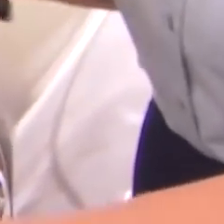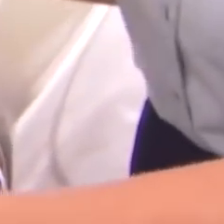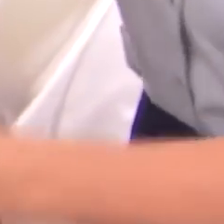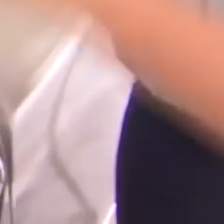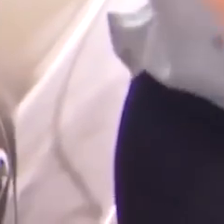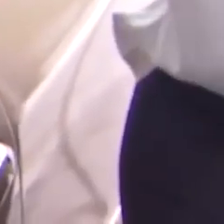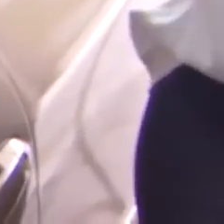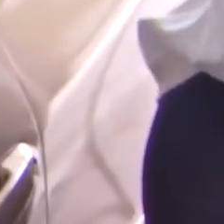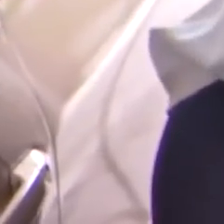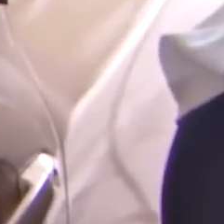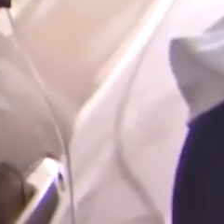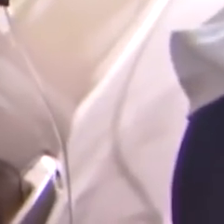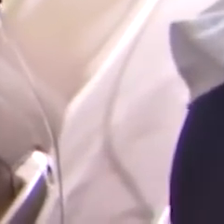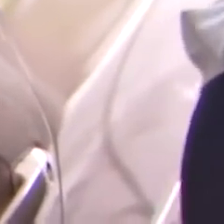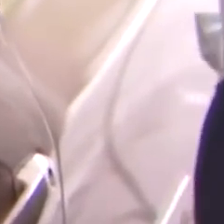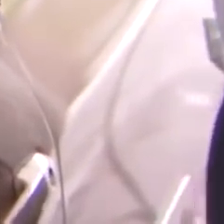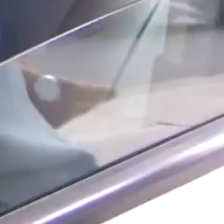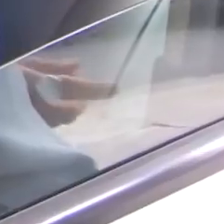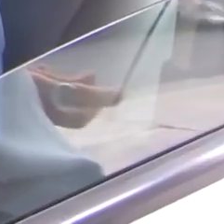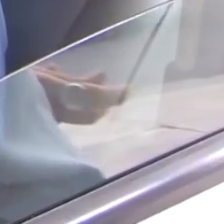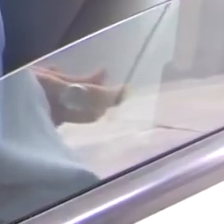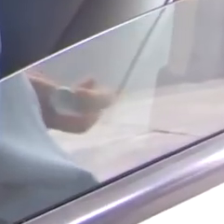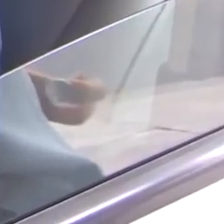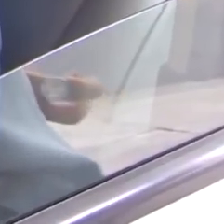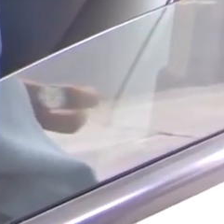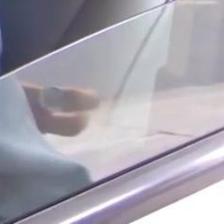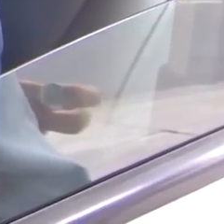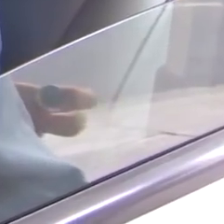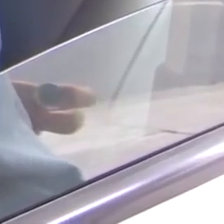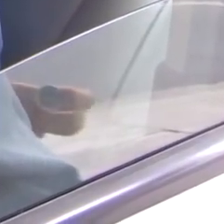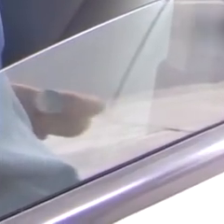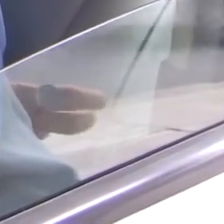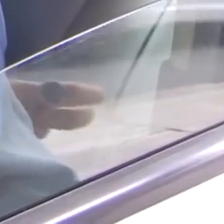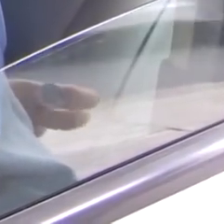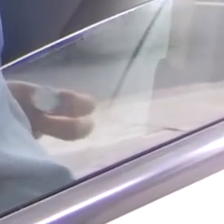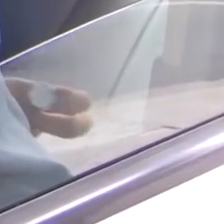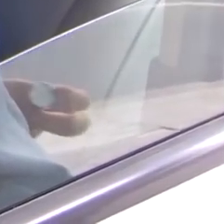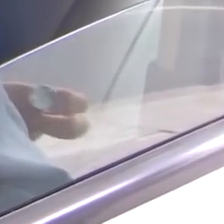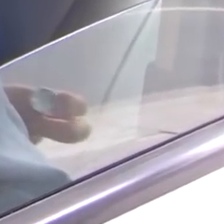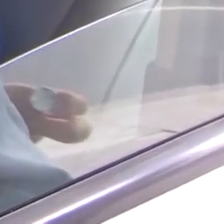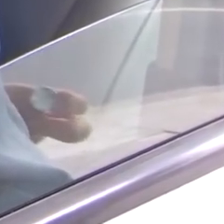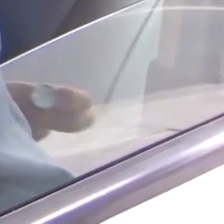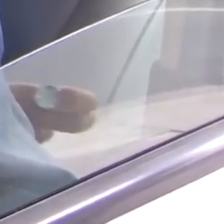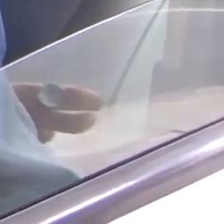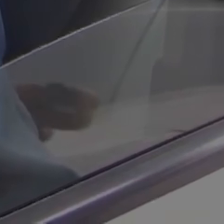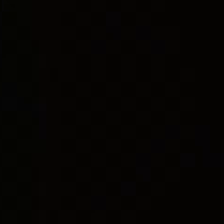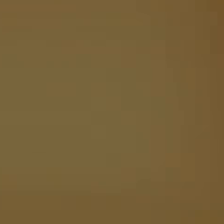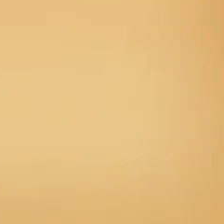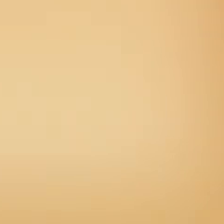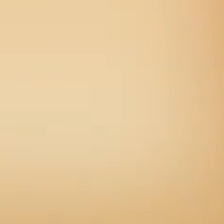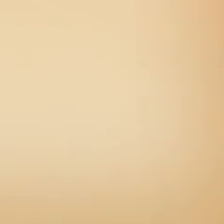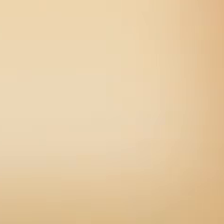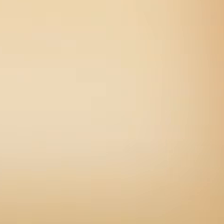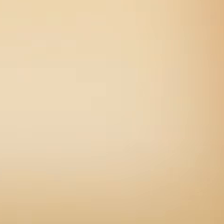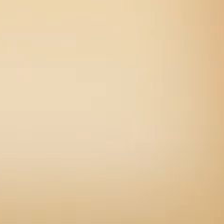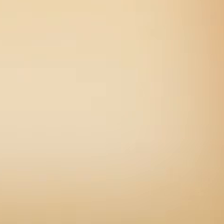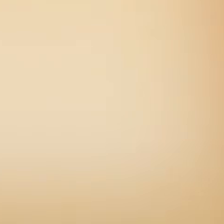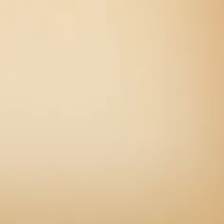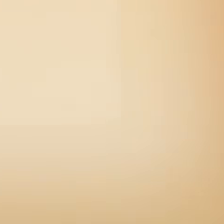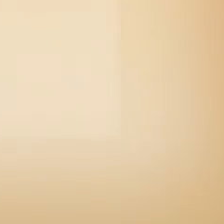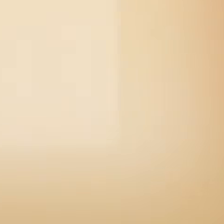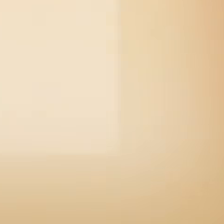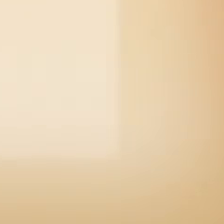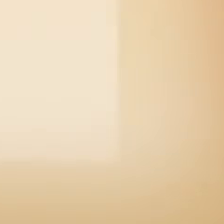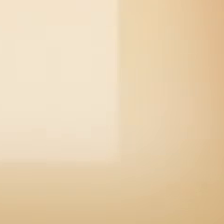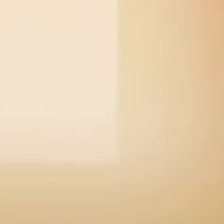inclusive. É, bonita. Que tem letra, nossa senhora, são 4 letras, né? De cara, a mudança que